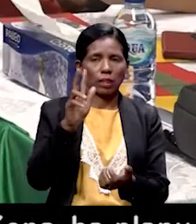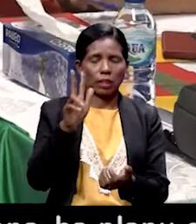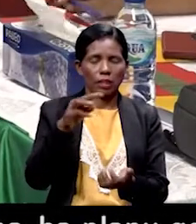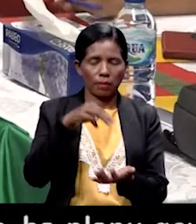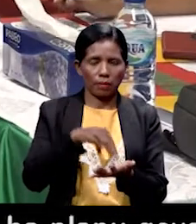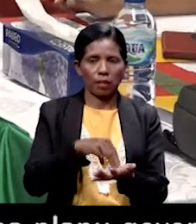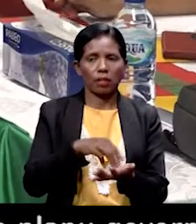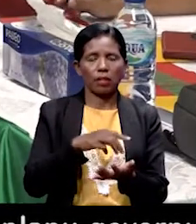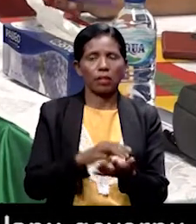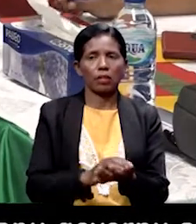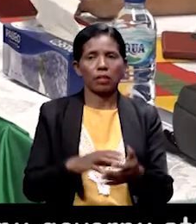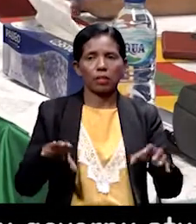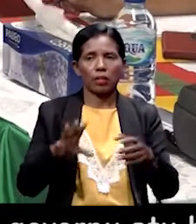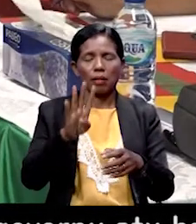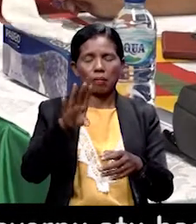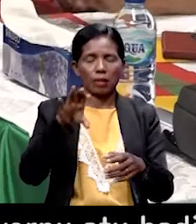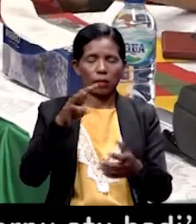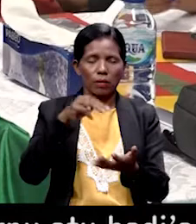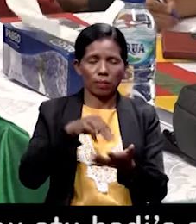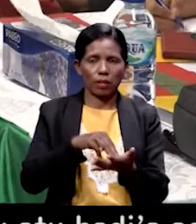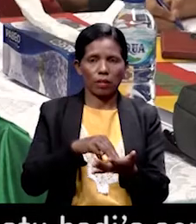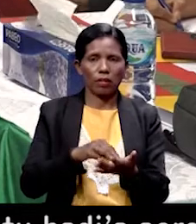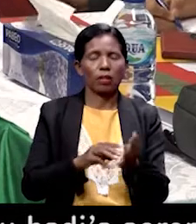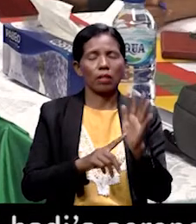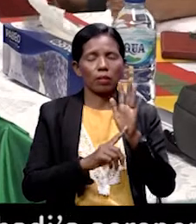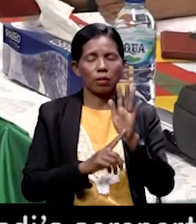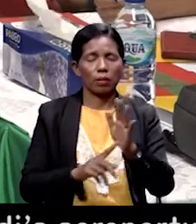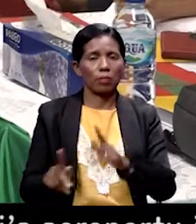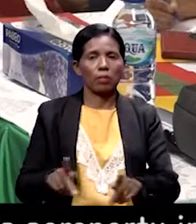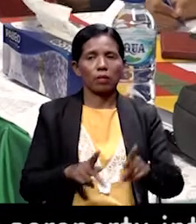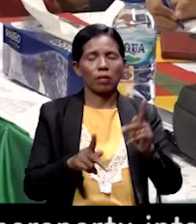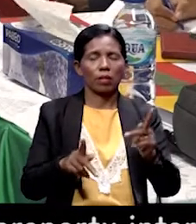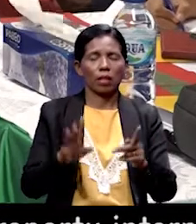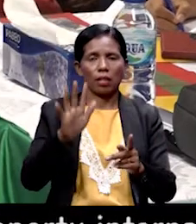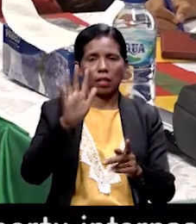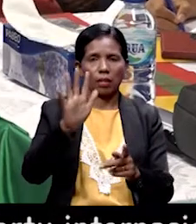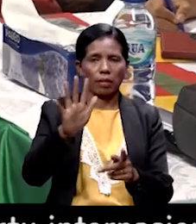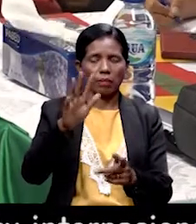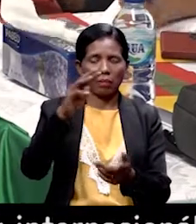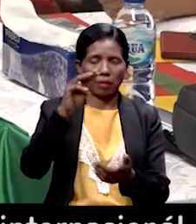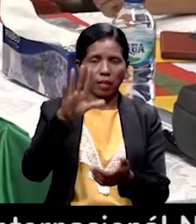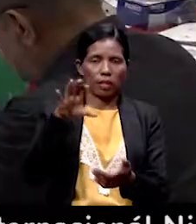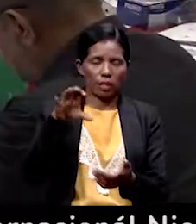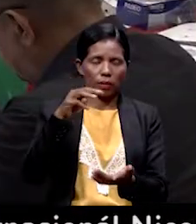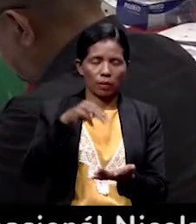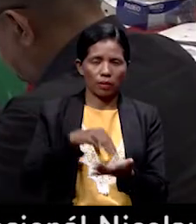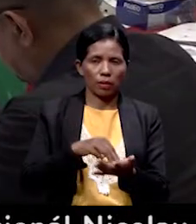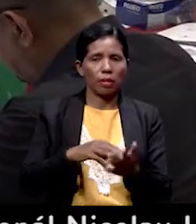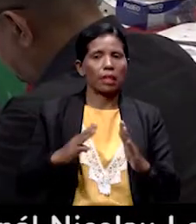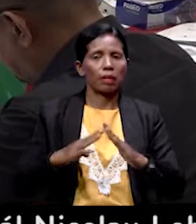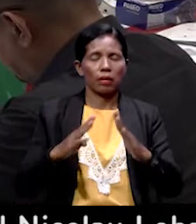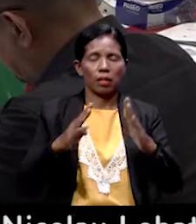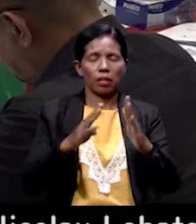atus atresing, transferências públicas tokong atus lima resing, capital menor tokon runulu